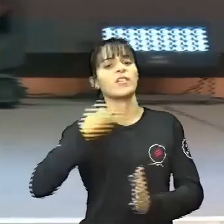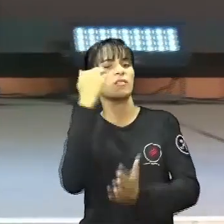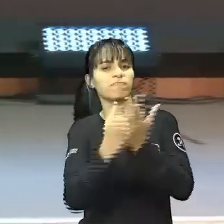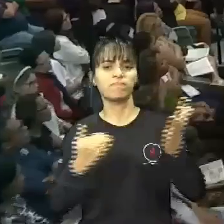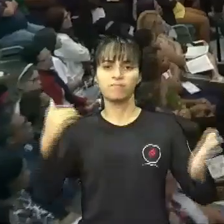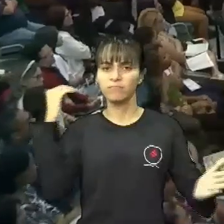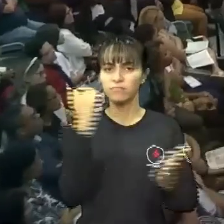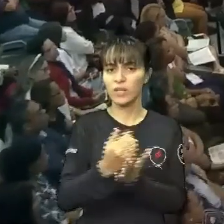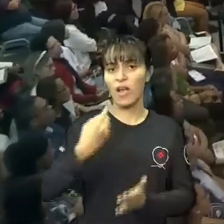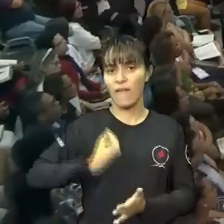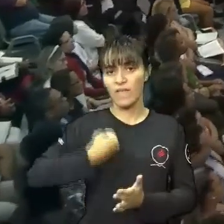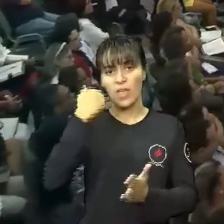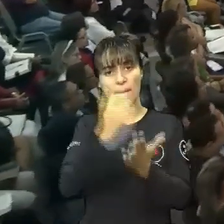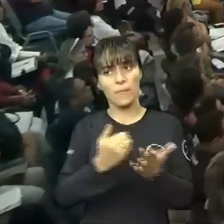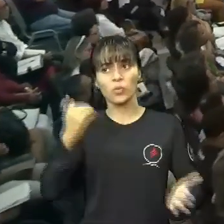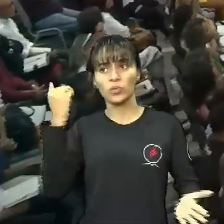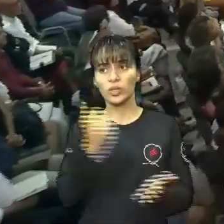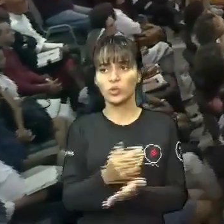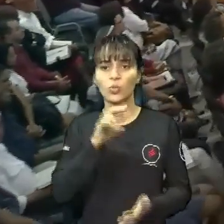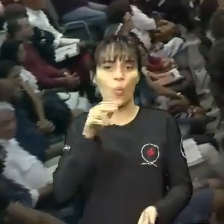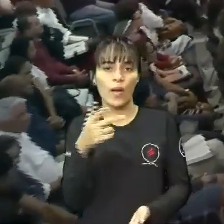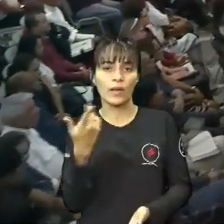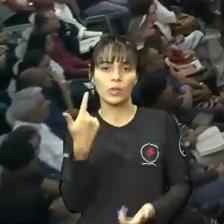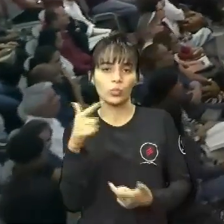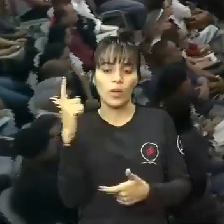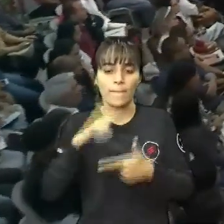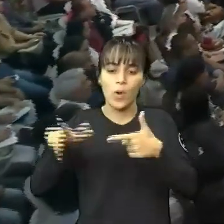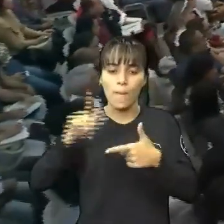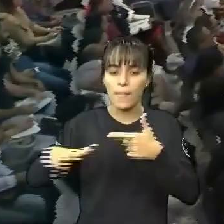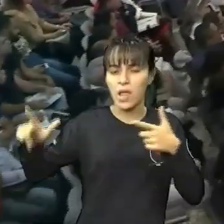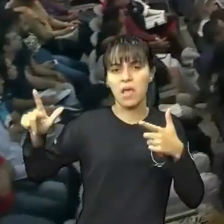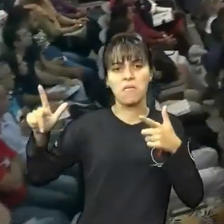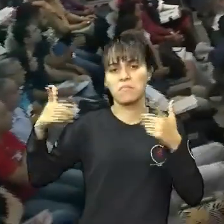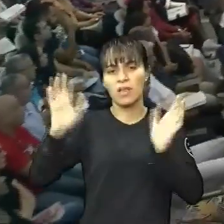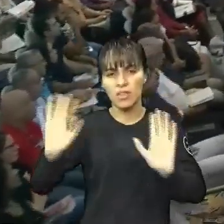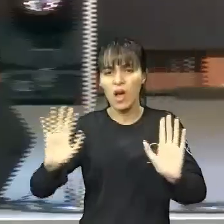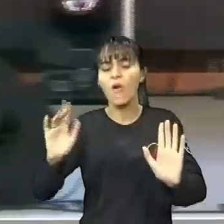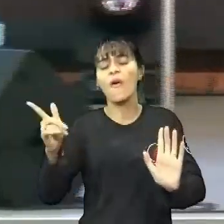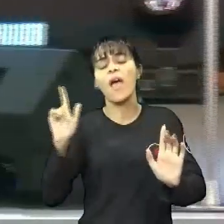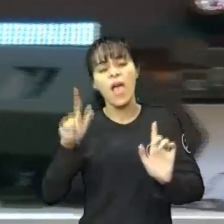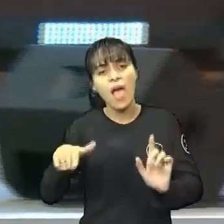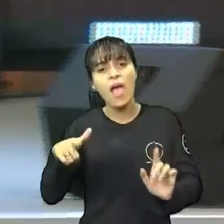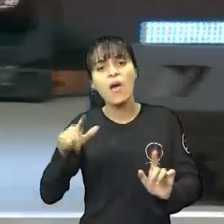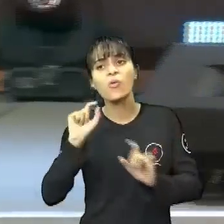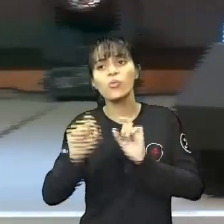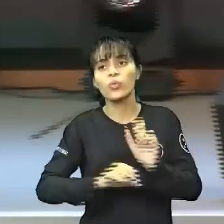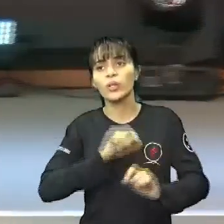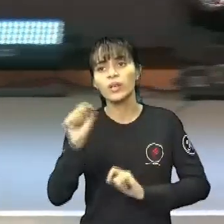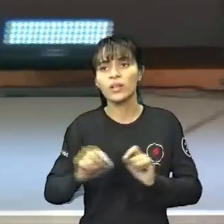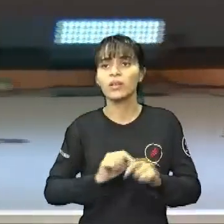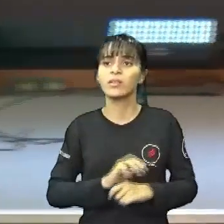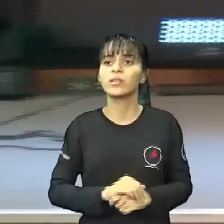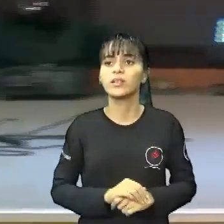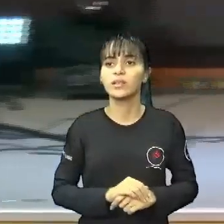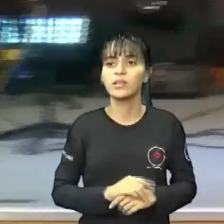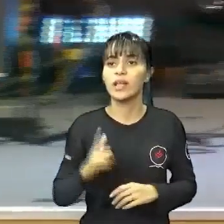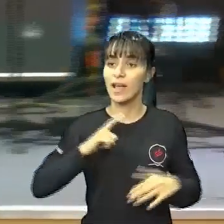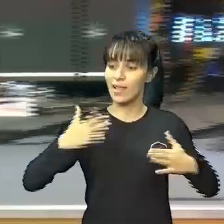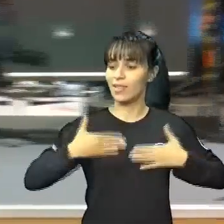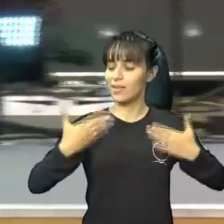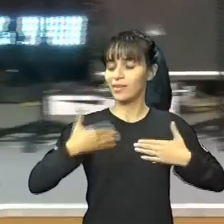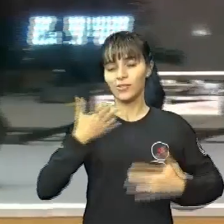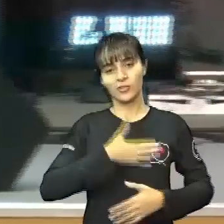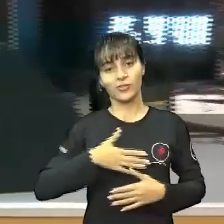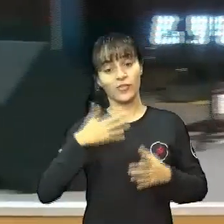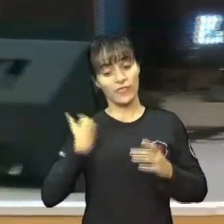vida abundante não é que você não tem a luta Nem Há diversidade é você interferir nas circunstâncias da vida ter alegria de